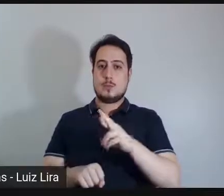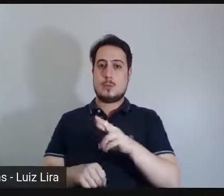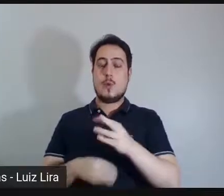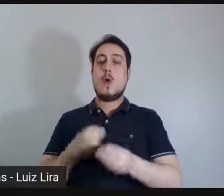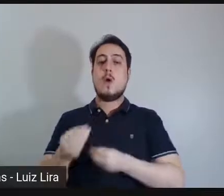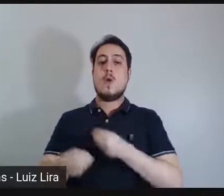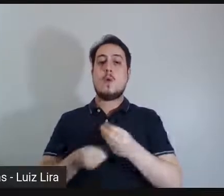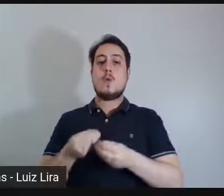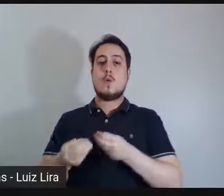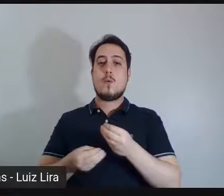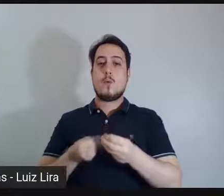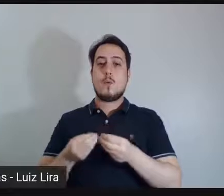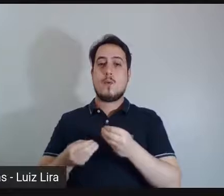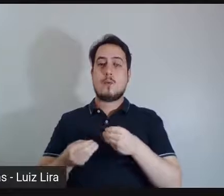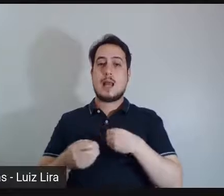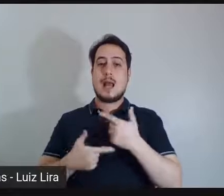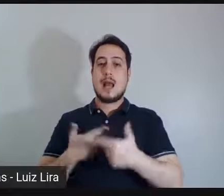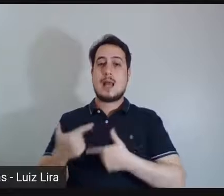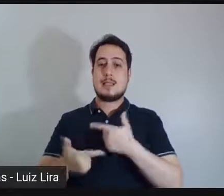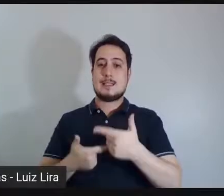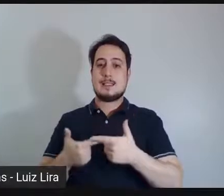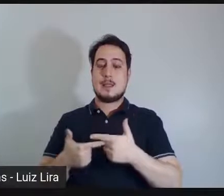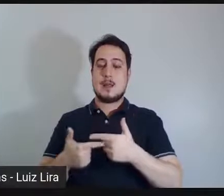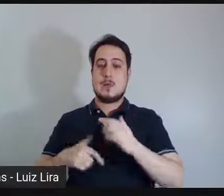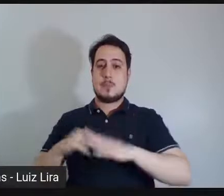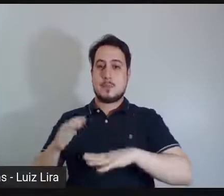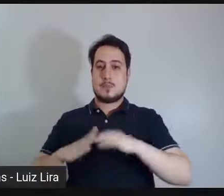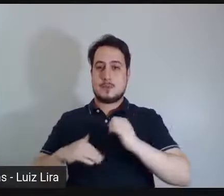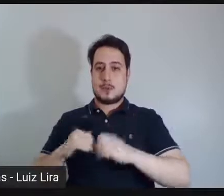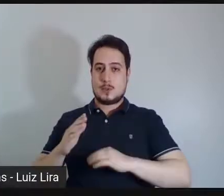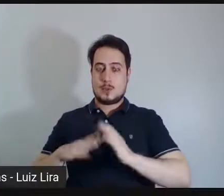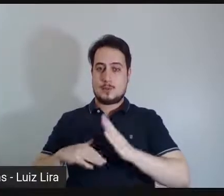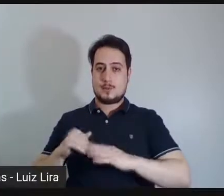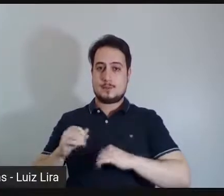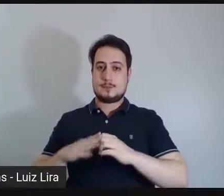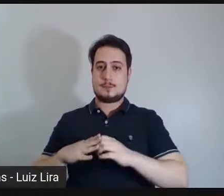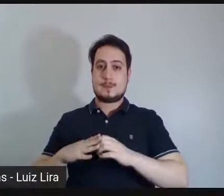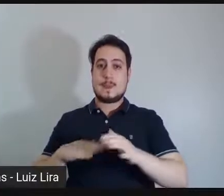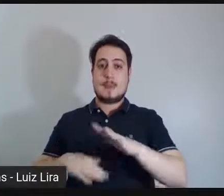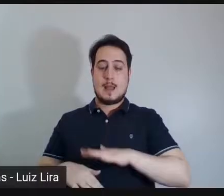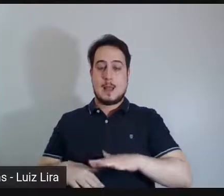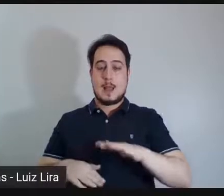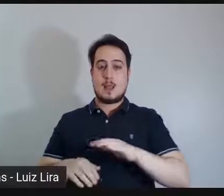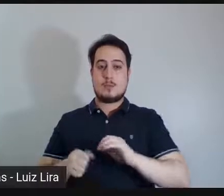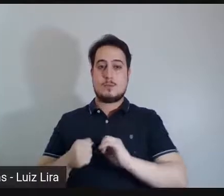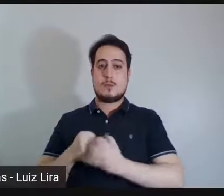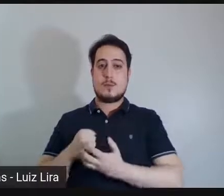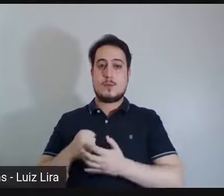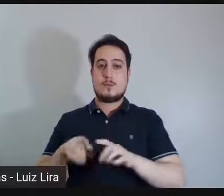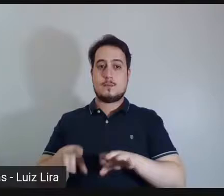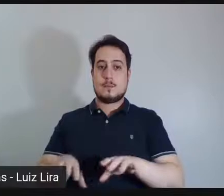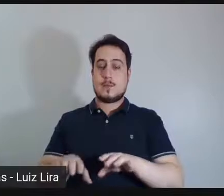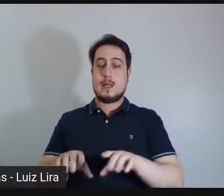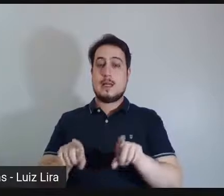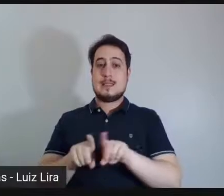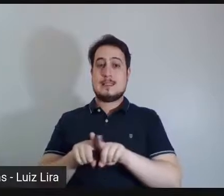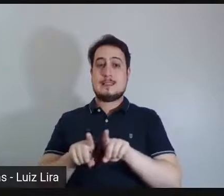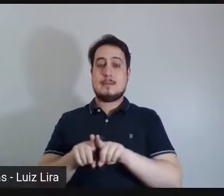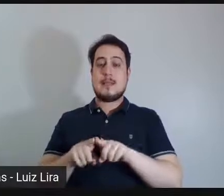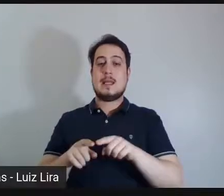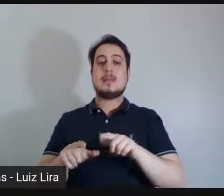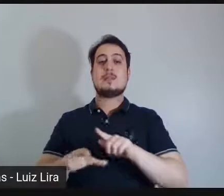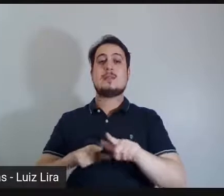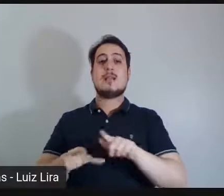a atuação profissional da CGU nesse âmbito do Covid-19 e também um pouquinho da atuação funcional